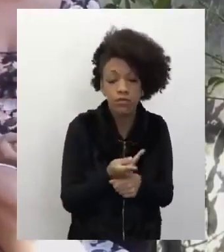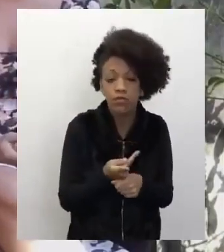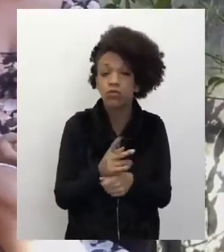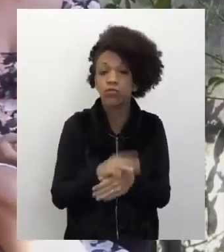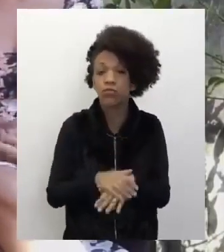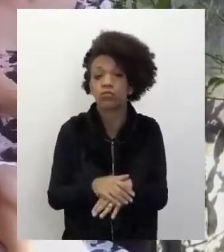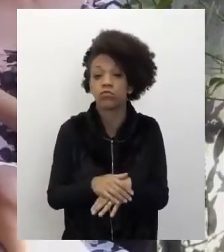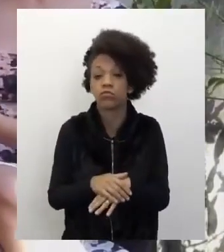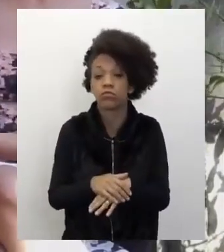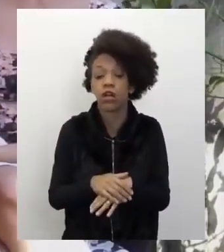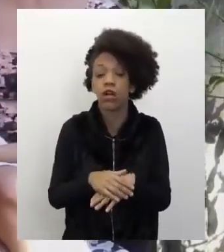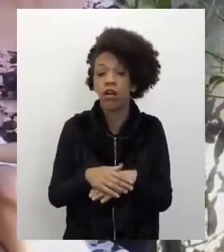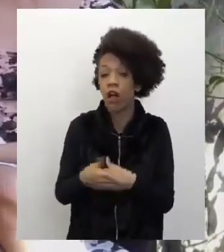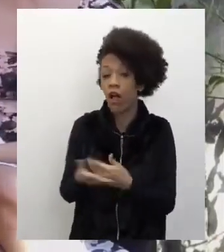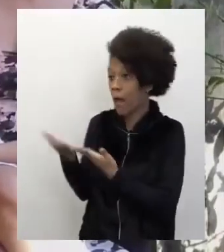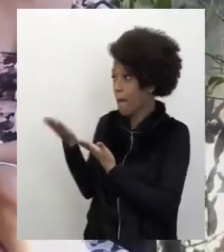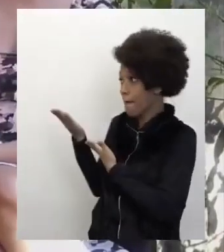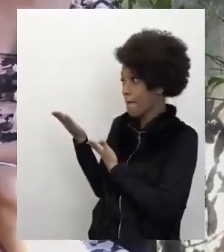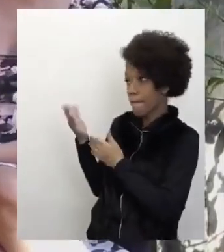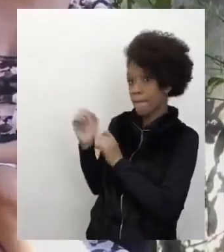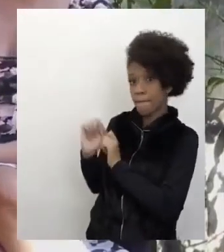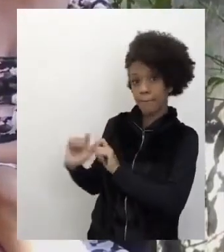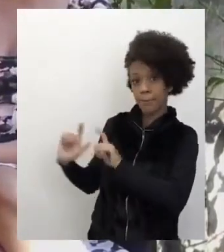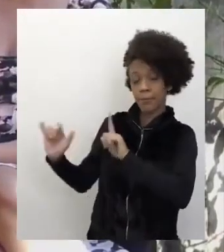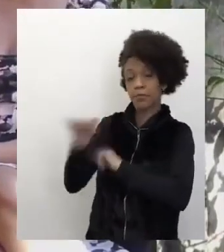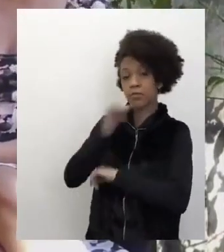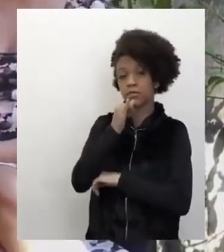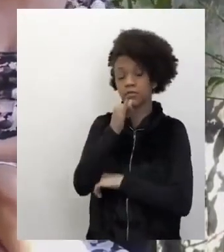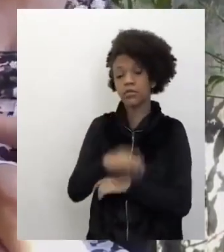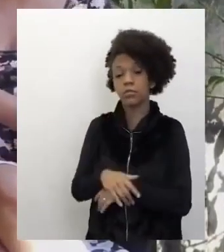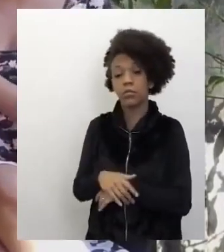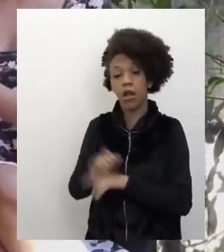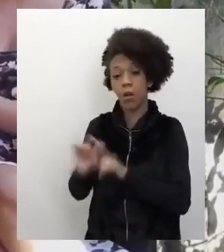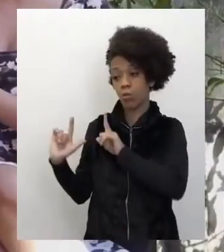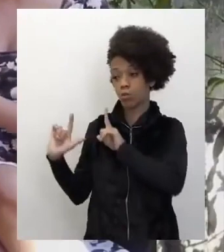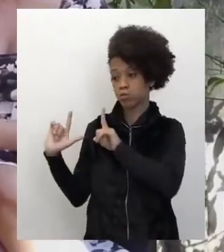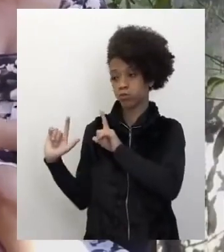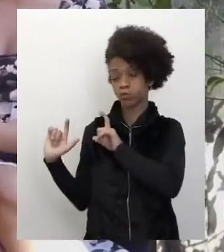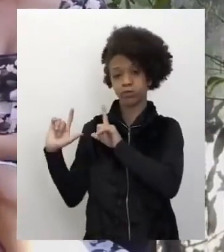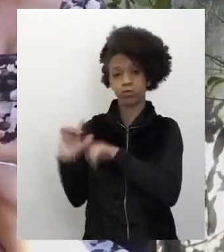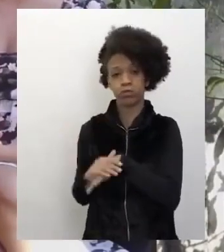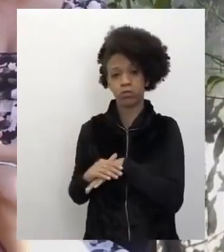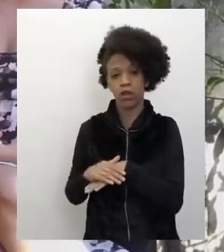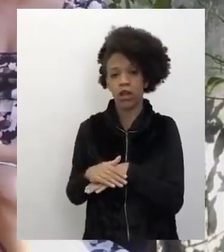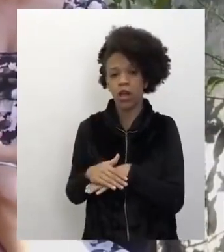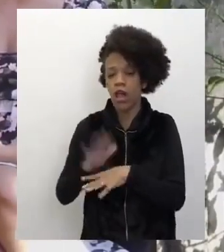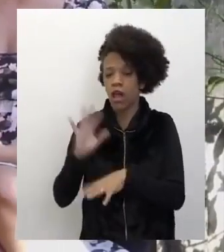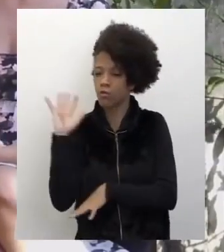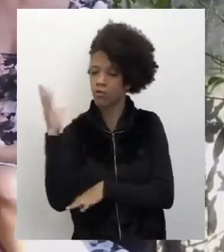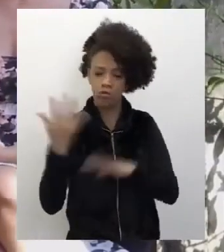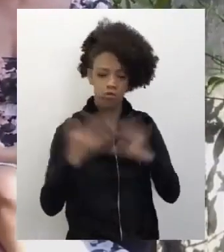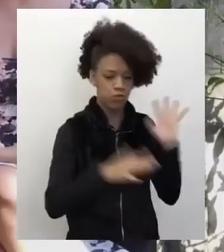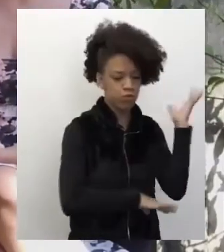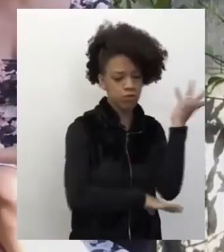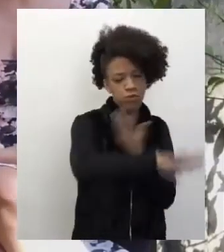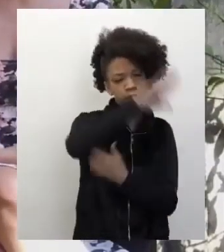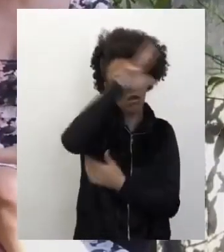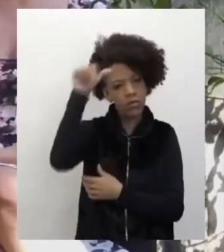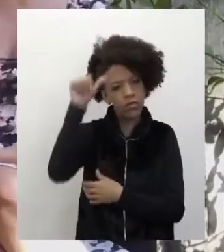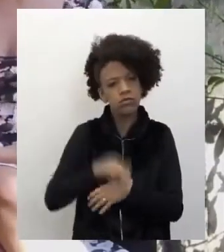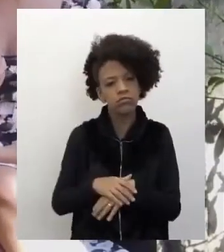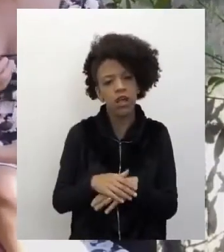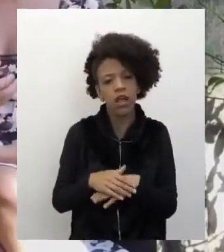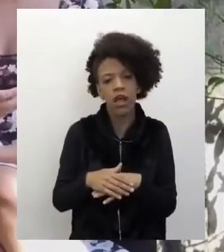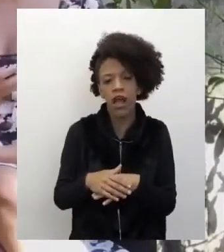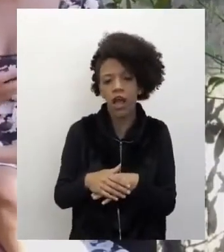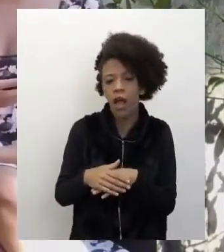ambiental. Aqui, por exemplo, nós temos uma imagem de satélite de uma parte da floresta amazônica. As áreas mais